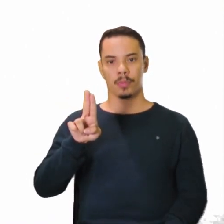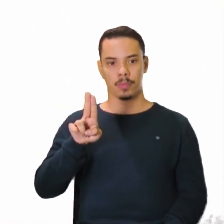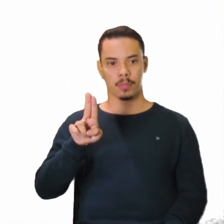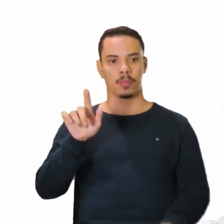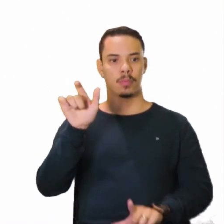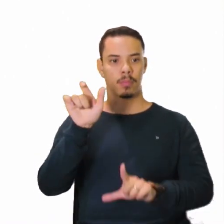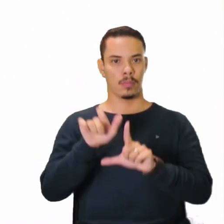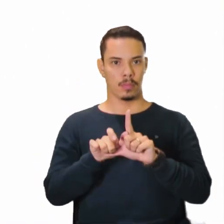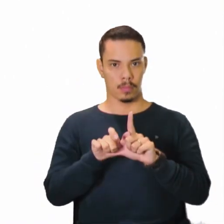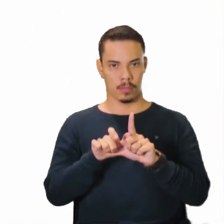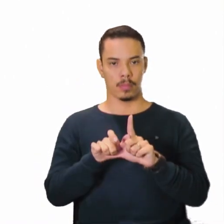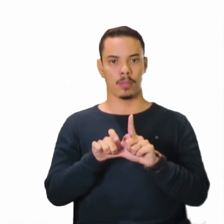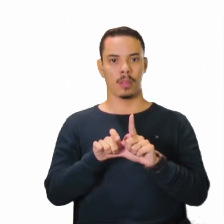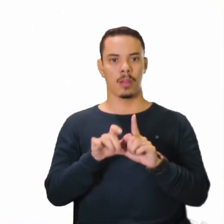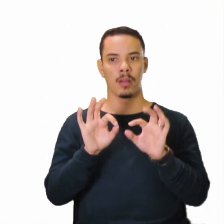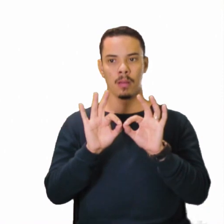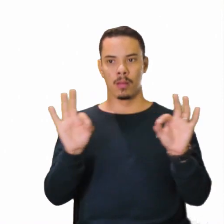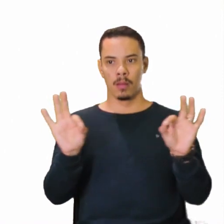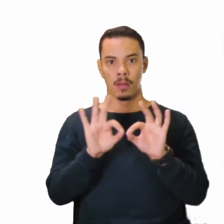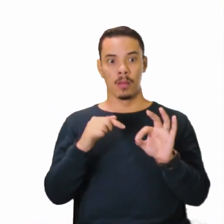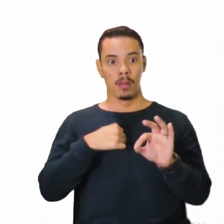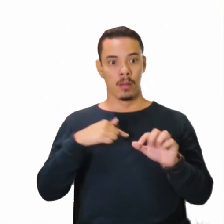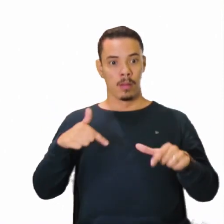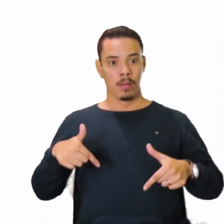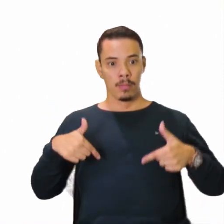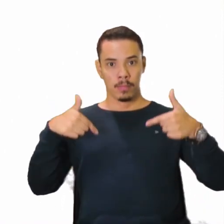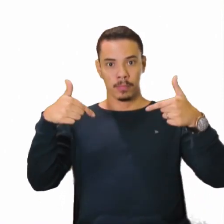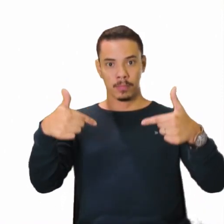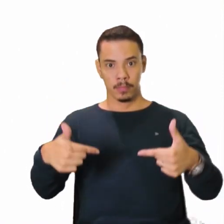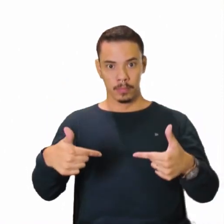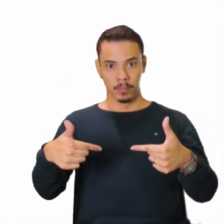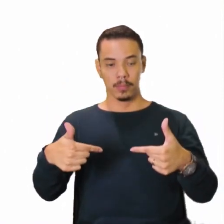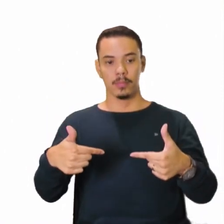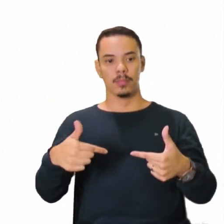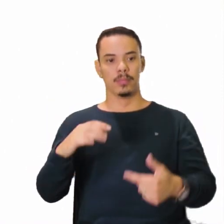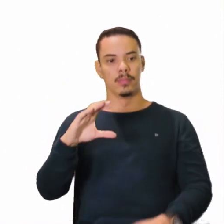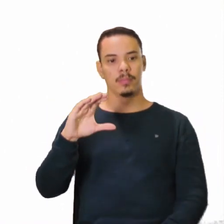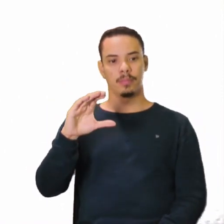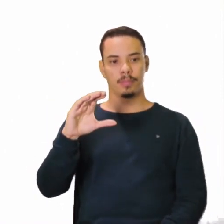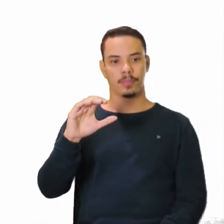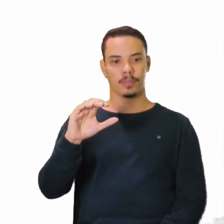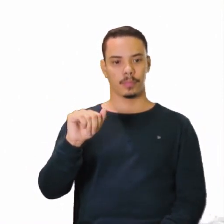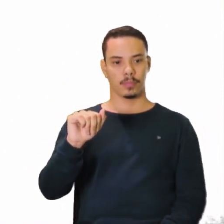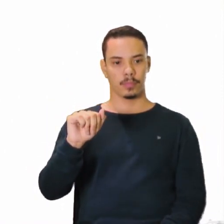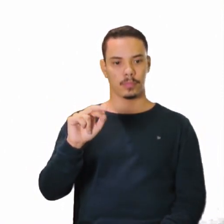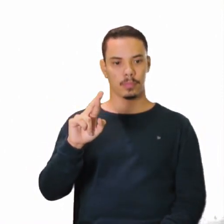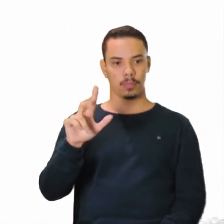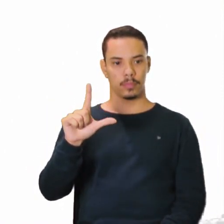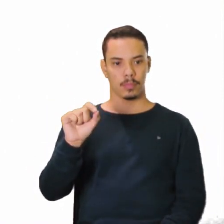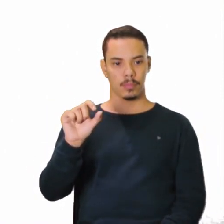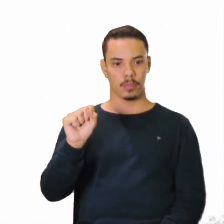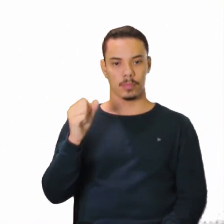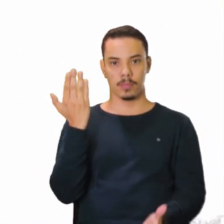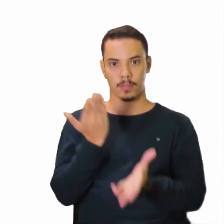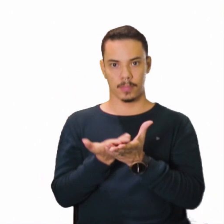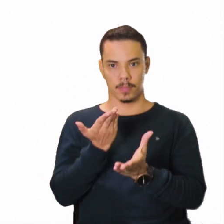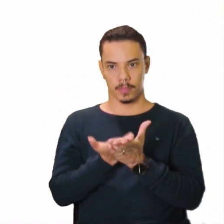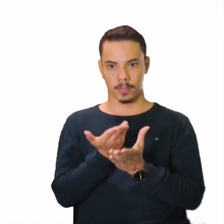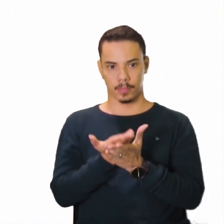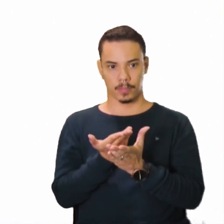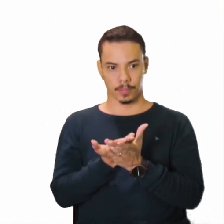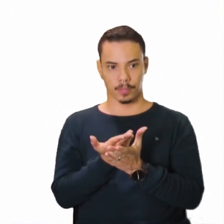da oração, eu esforçada. Carlos, o nosso sujeito, estudioso, tá